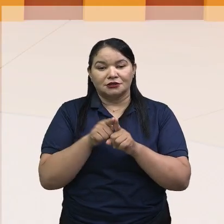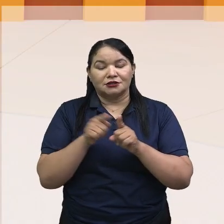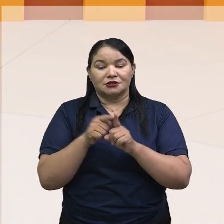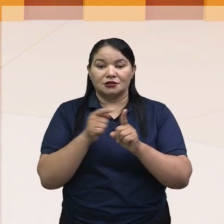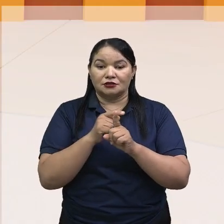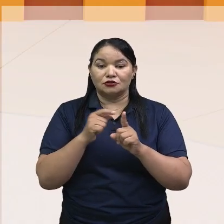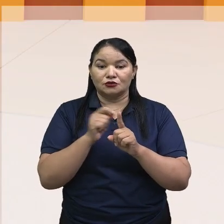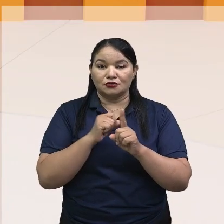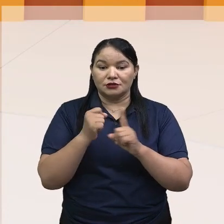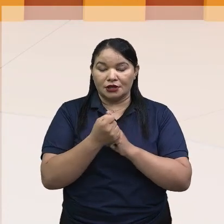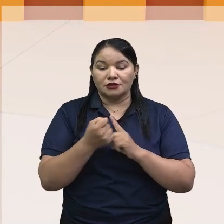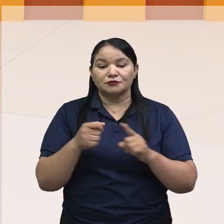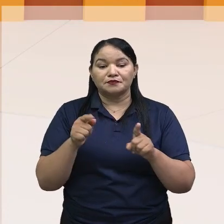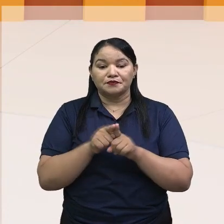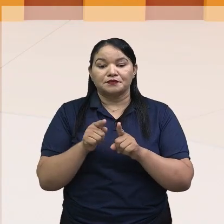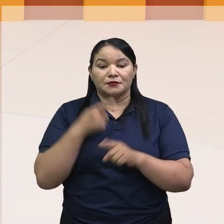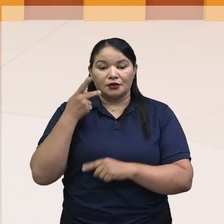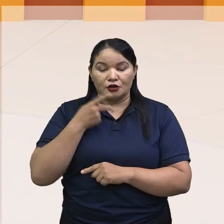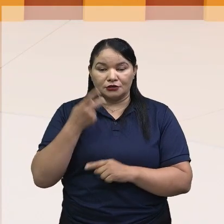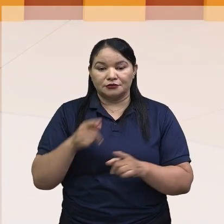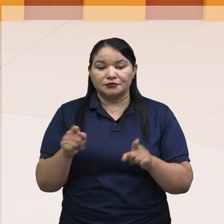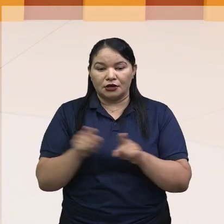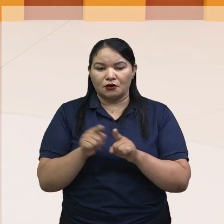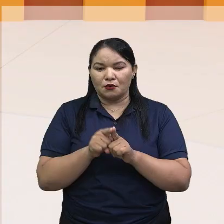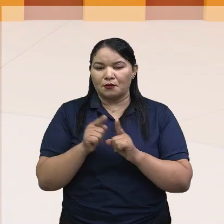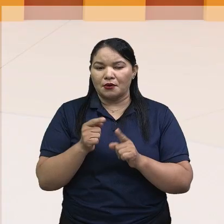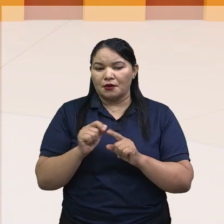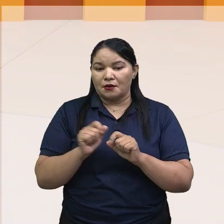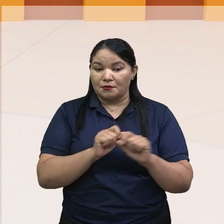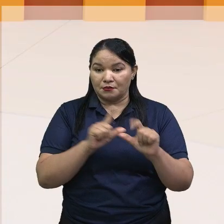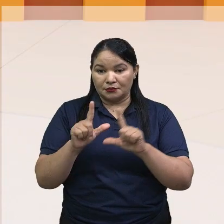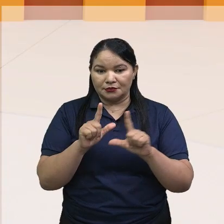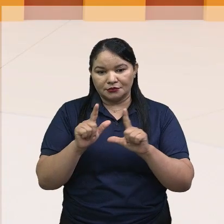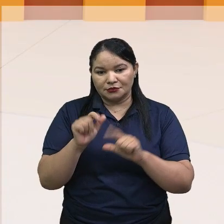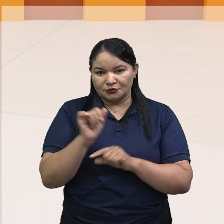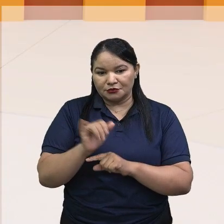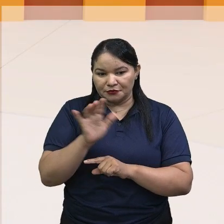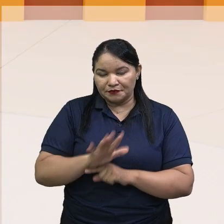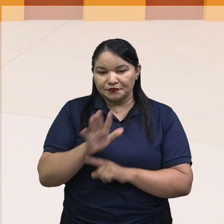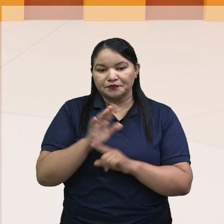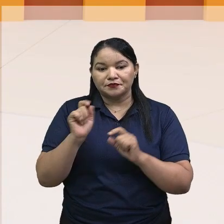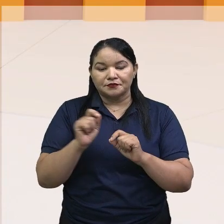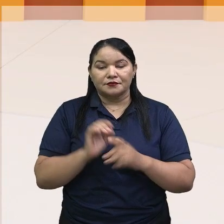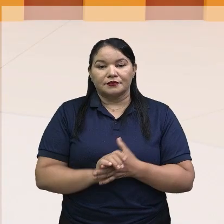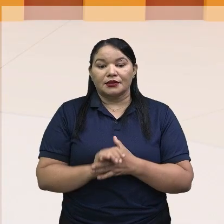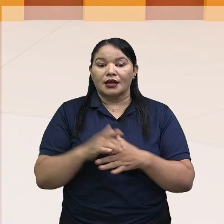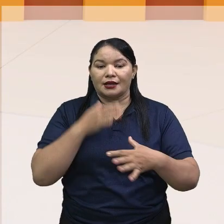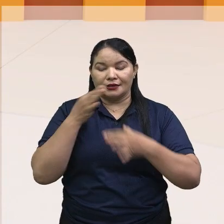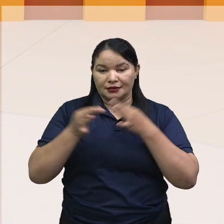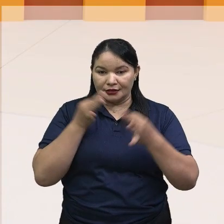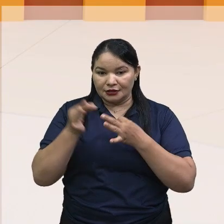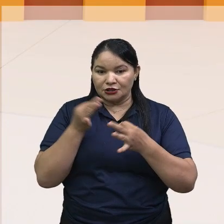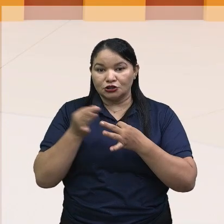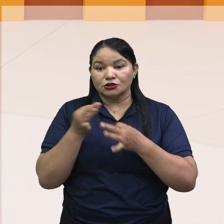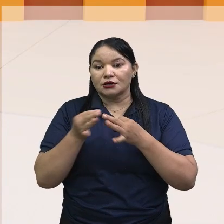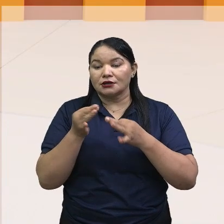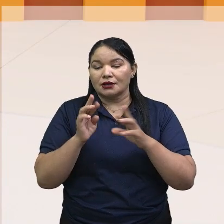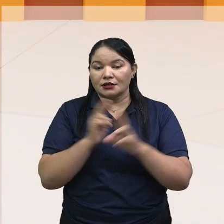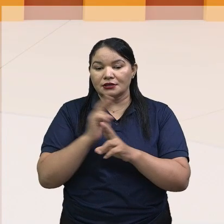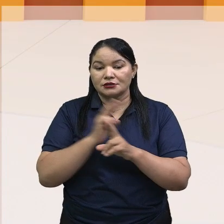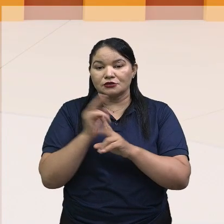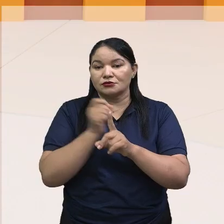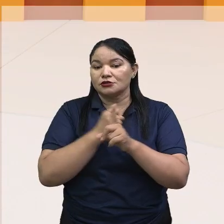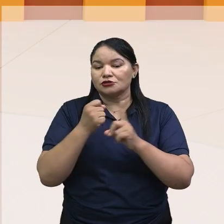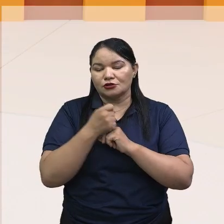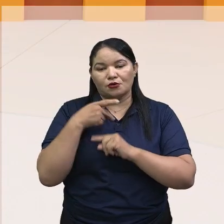Primeira República. E a gente inicia aqui com essas charges, né, que elas fazem uma severa crítica em relação ao